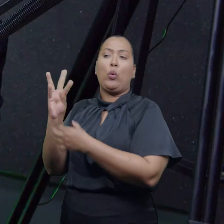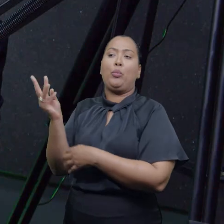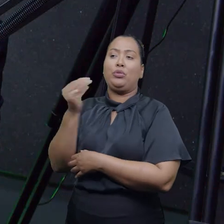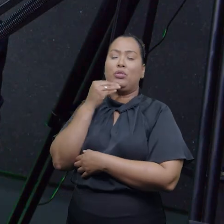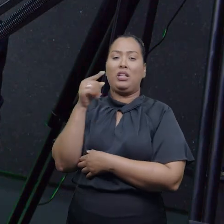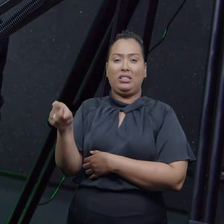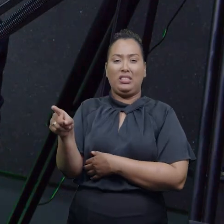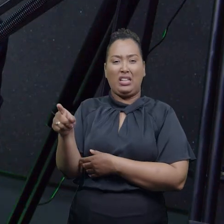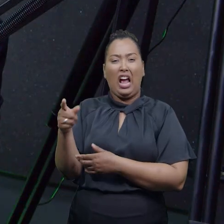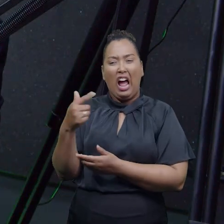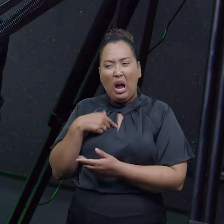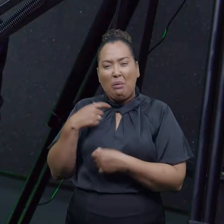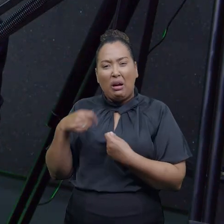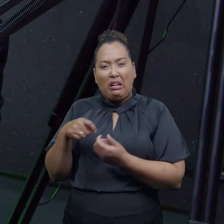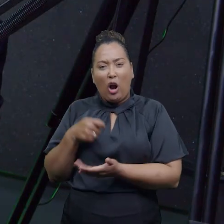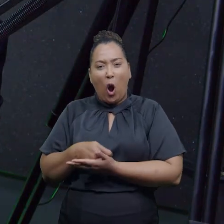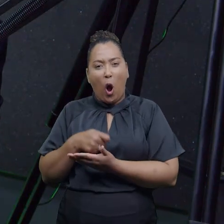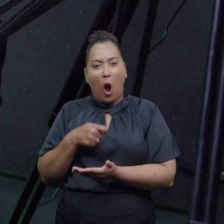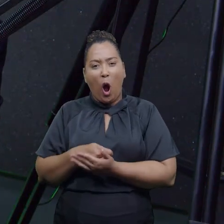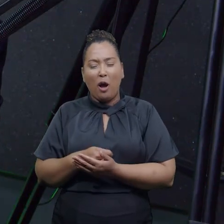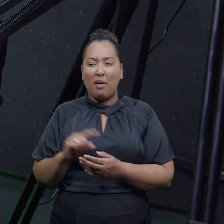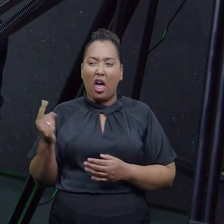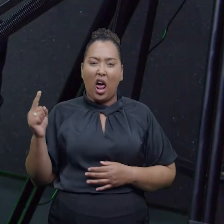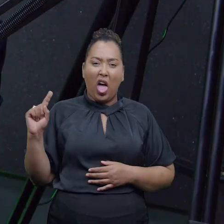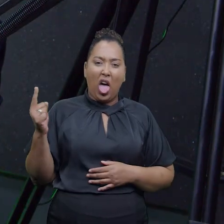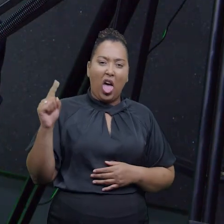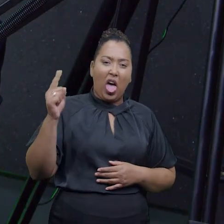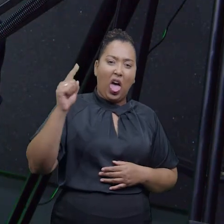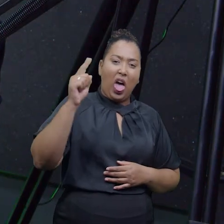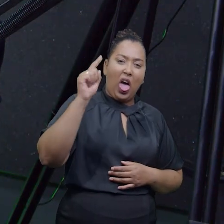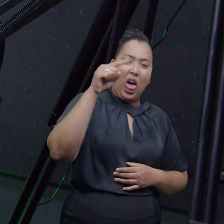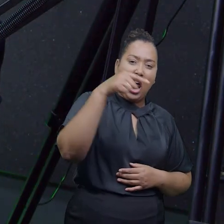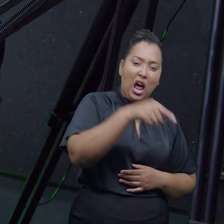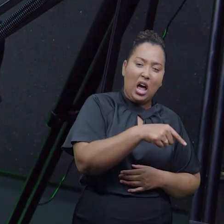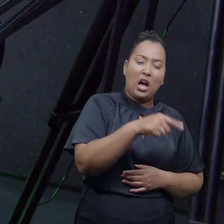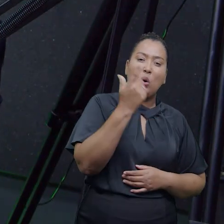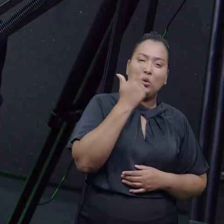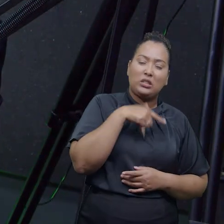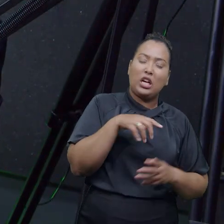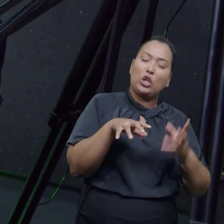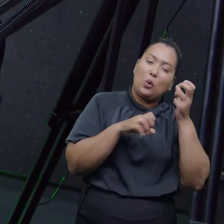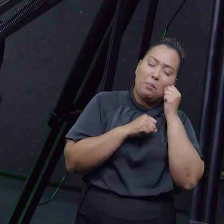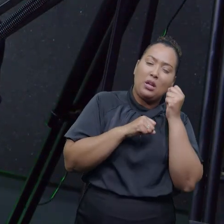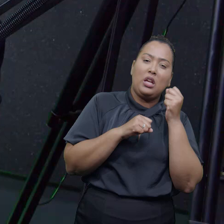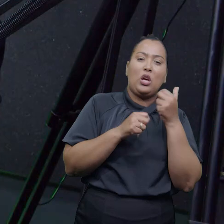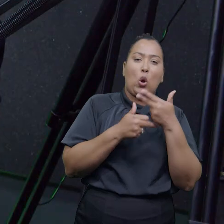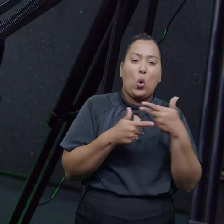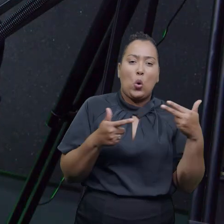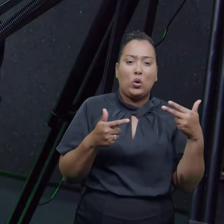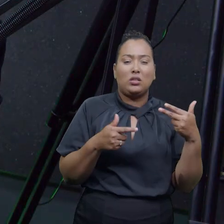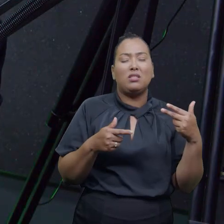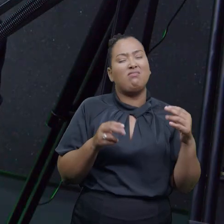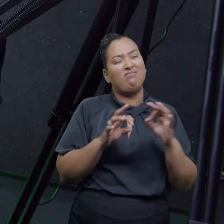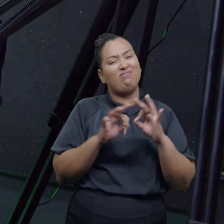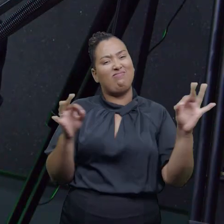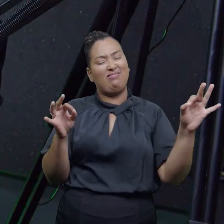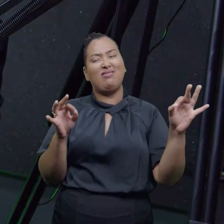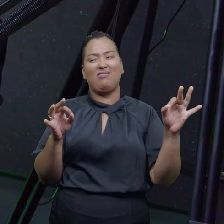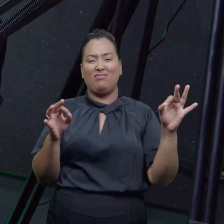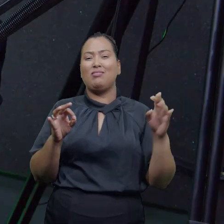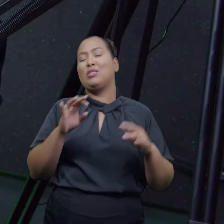estão naquele local. Vai exigir esse deslocamento para outro local da cidade tão distante para que ela possa ter acesso ao aparelho? Me